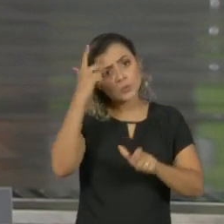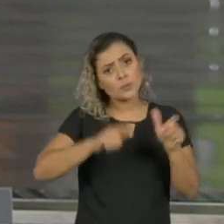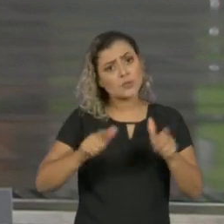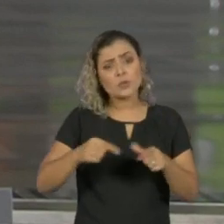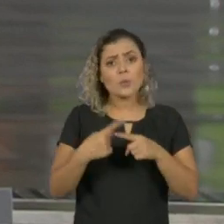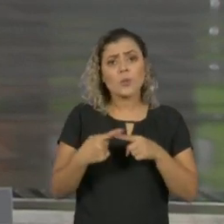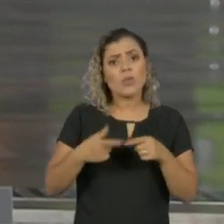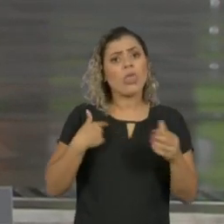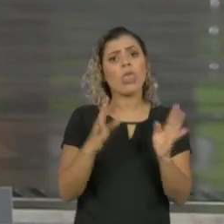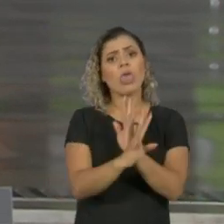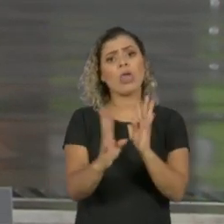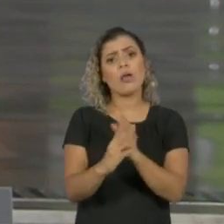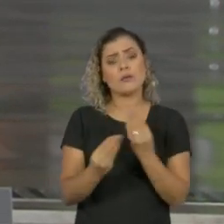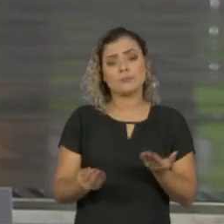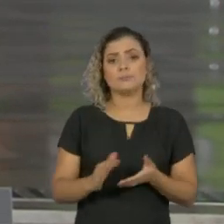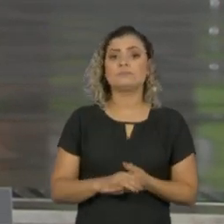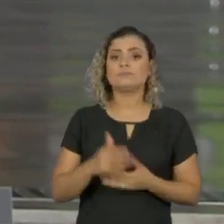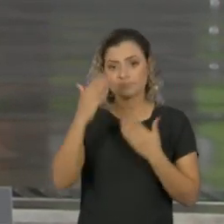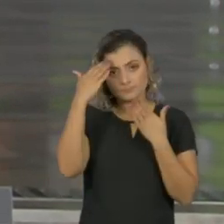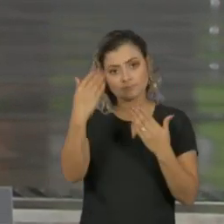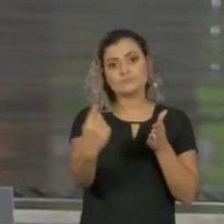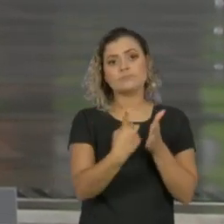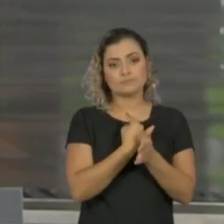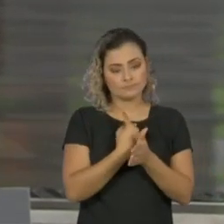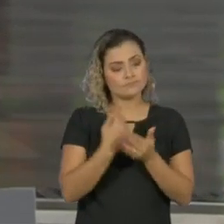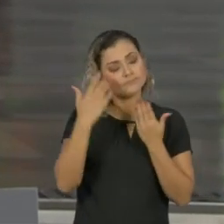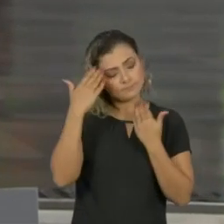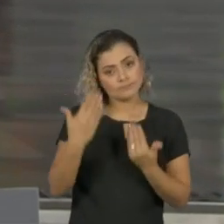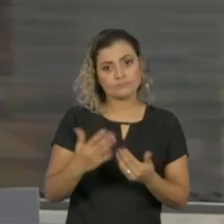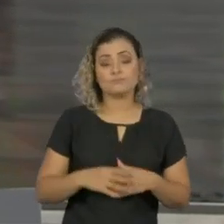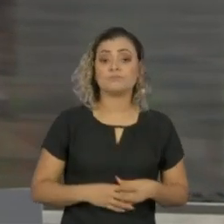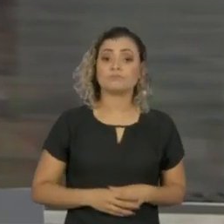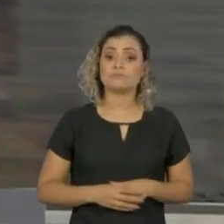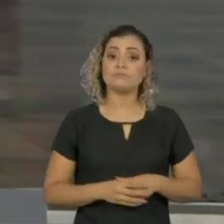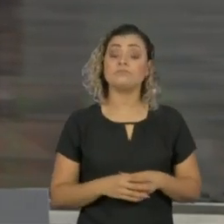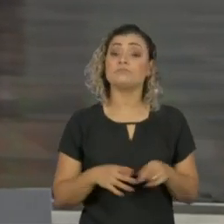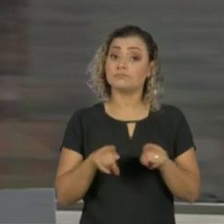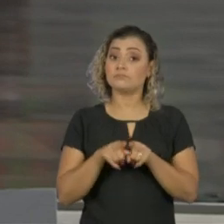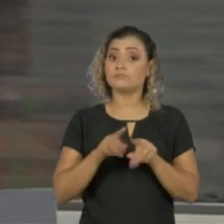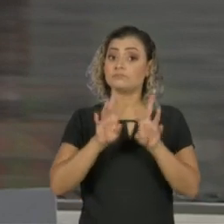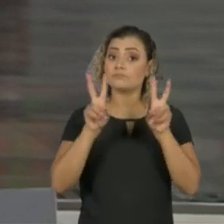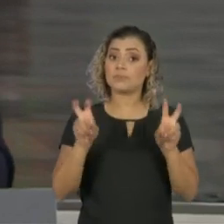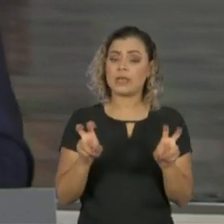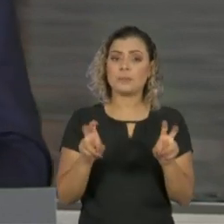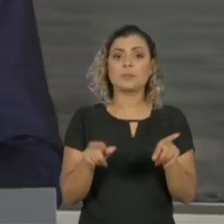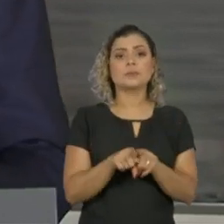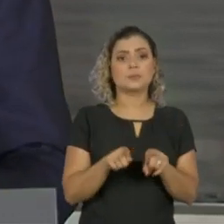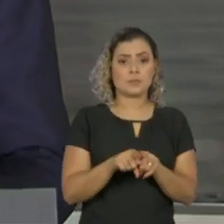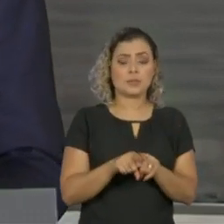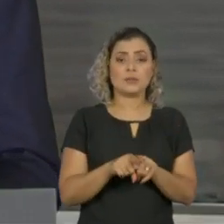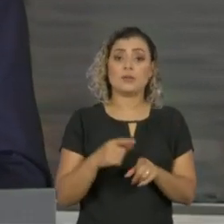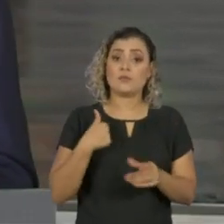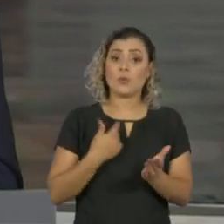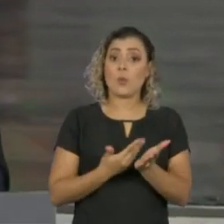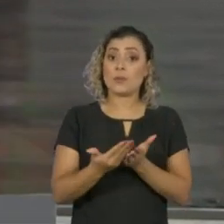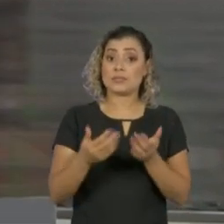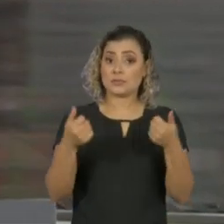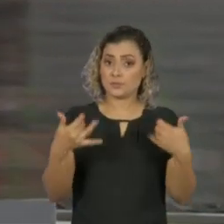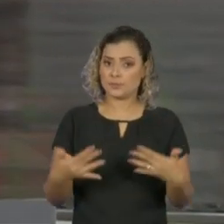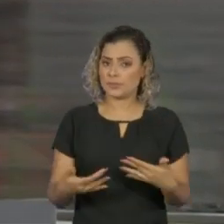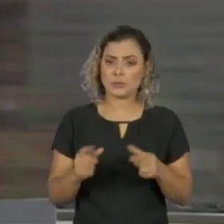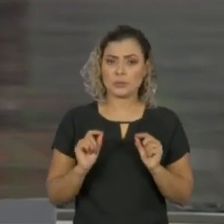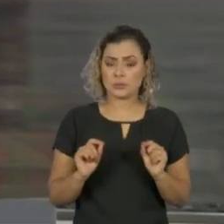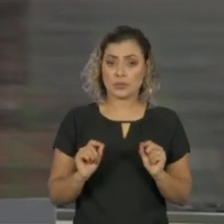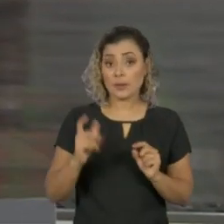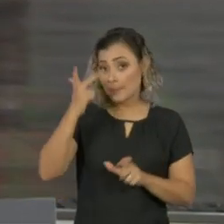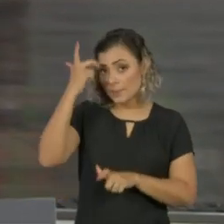pessoas. Júnior, agradeço duplamente pela pergunta e pela observação. E aqui começo pela observação.